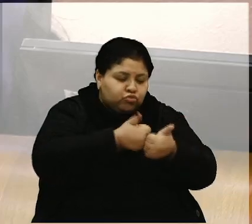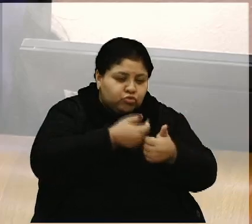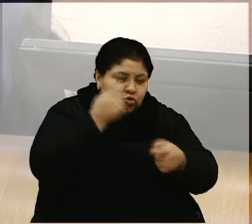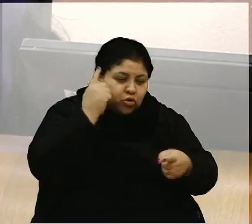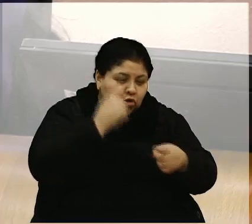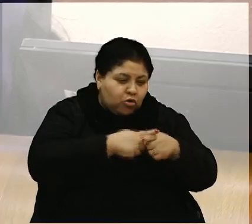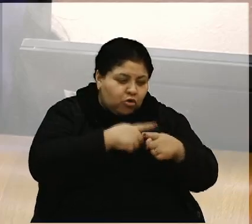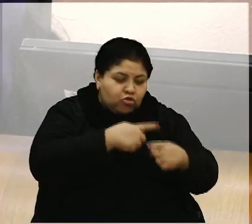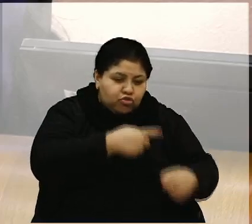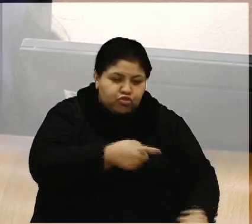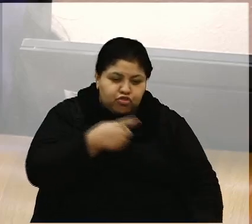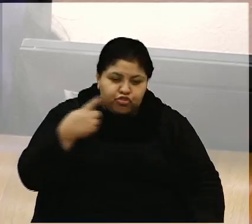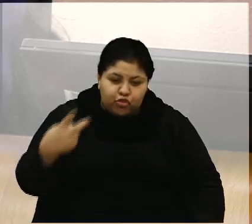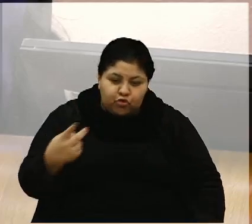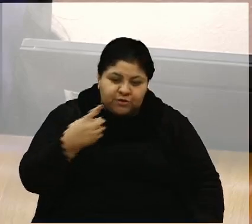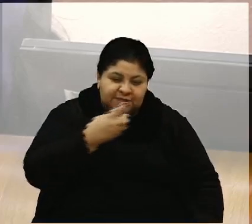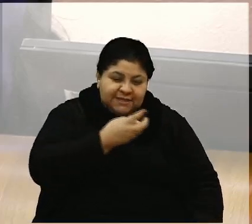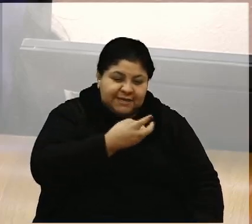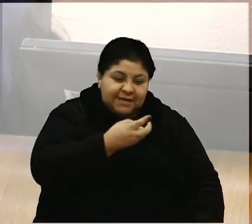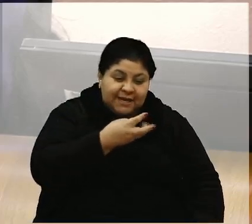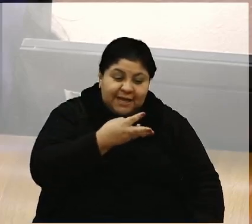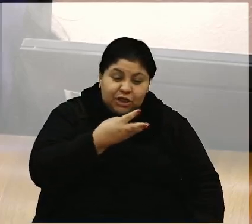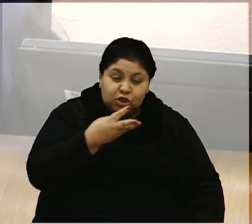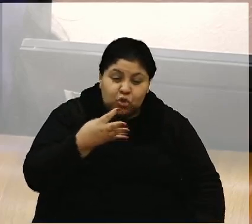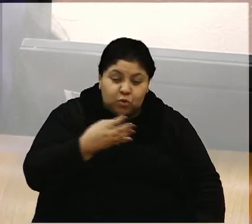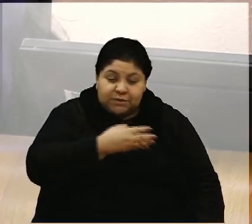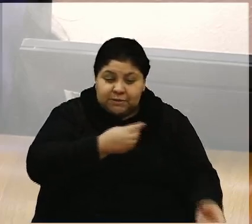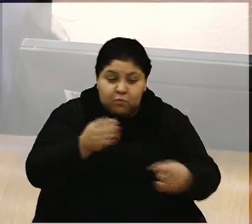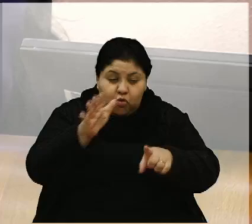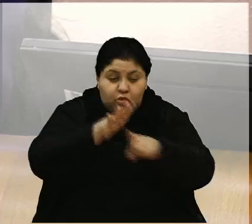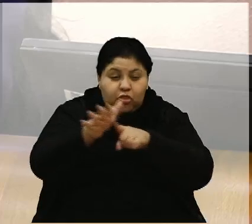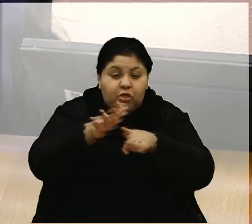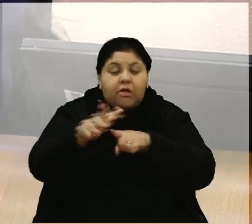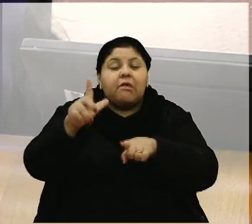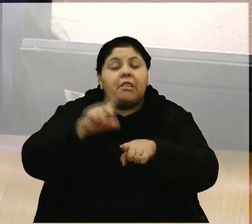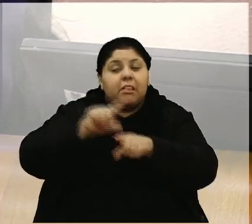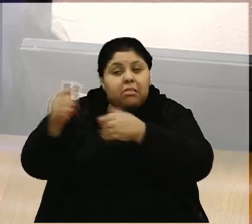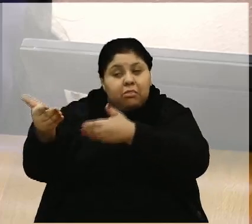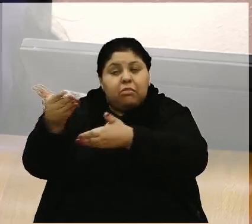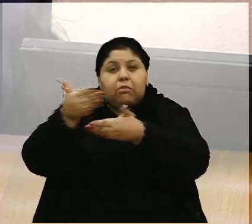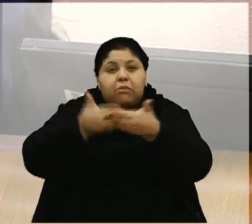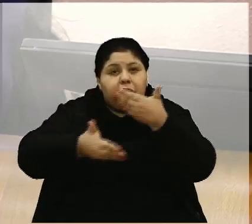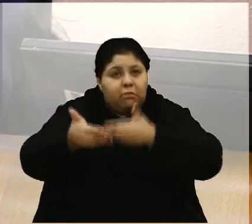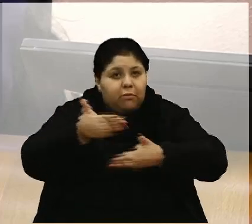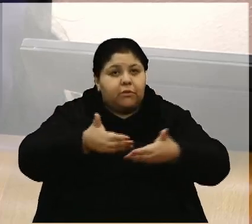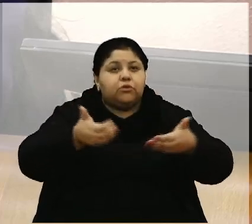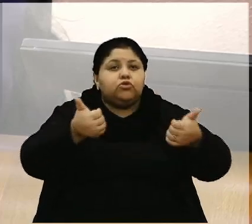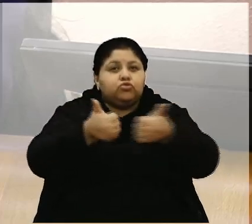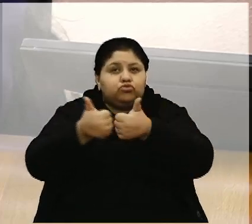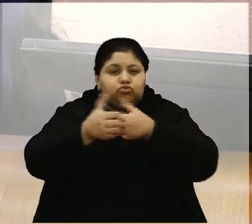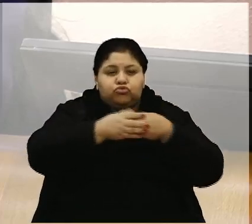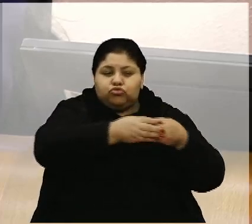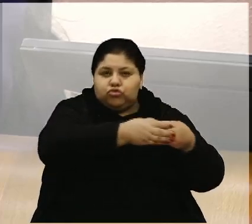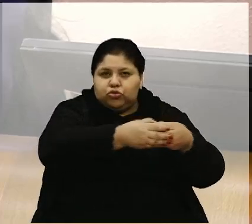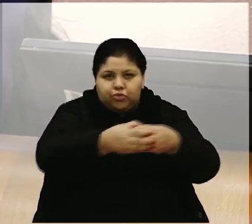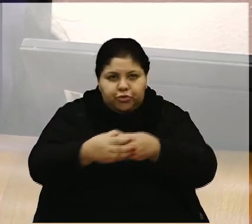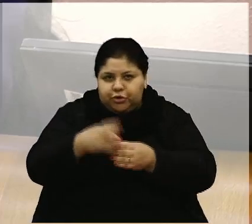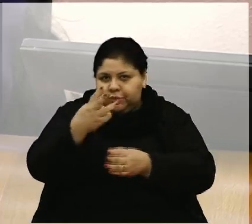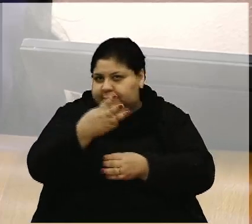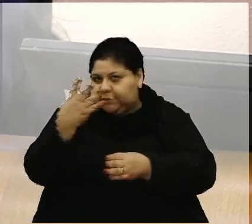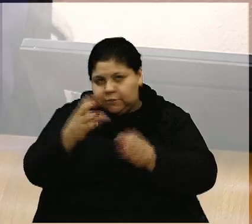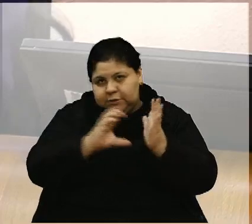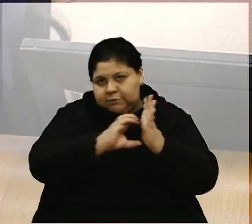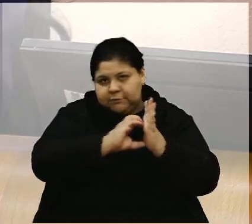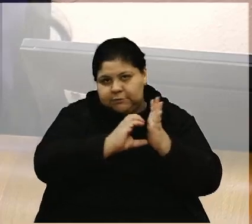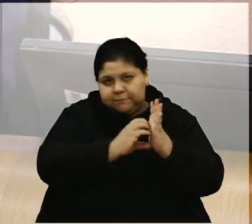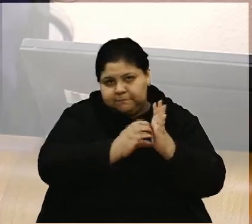12, 14 de uma vez só. Então é muita demanda, eu acho que nós teríamos que ser atendidos juntamente por uma equipe de 3 ou 4 servidores, enfim,